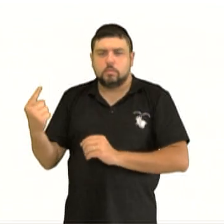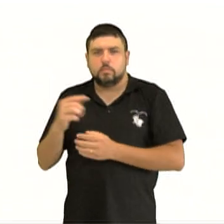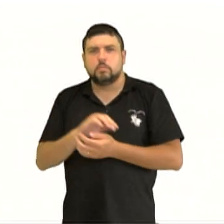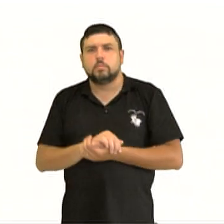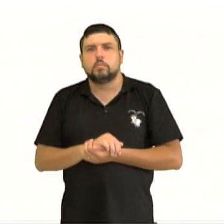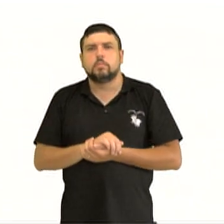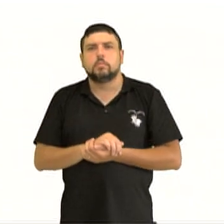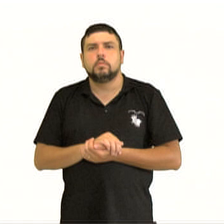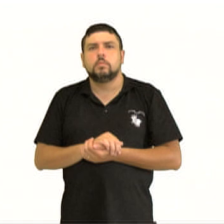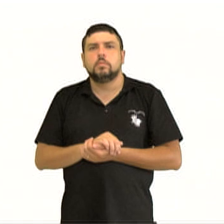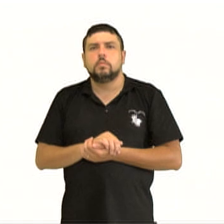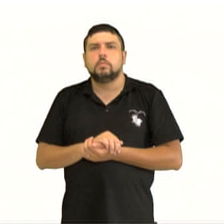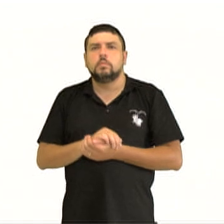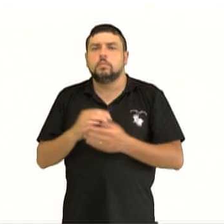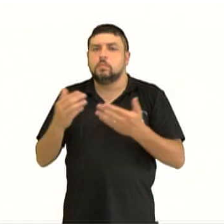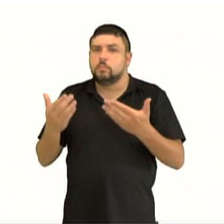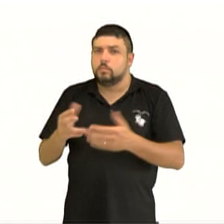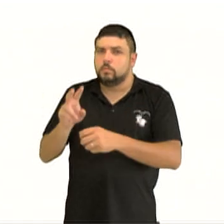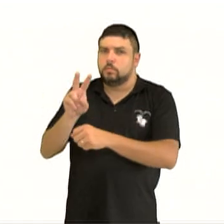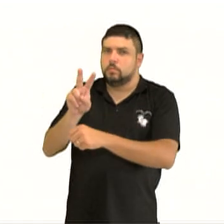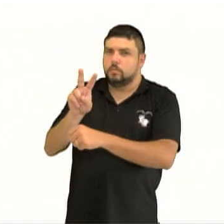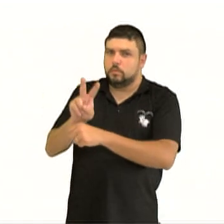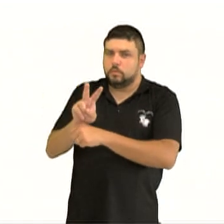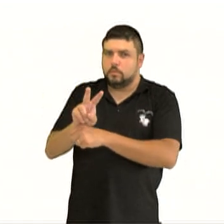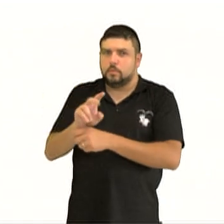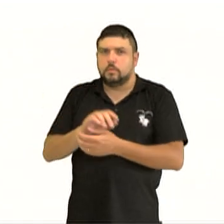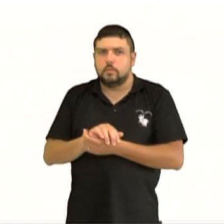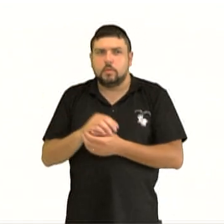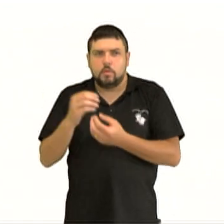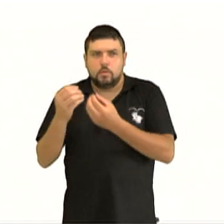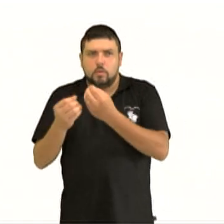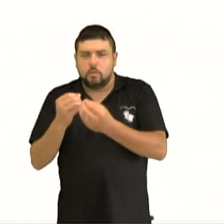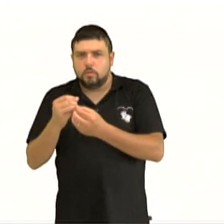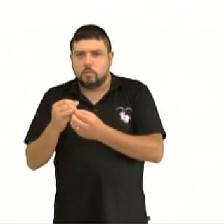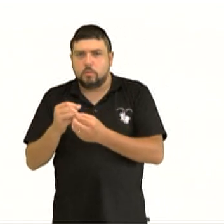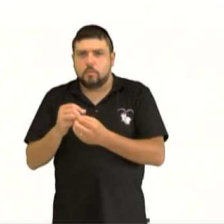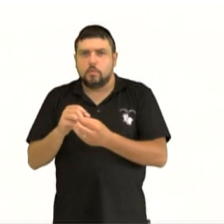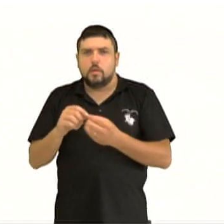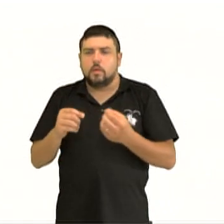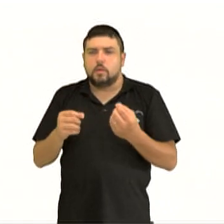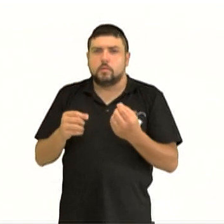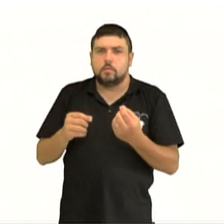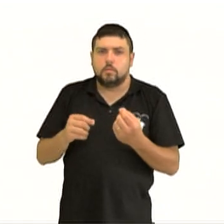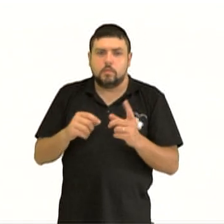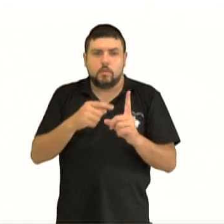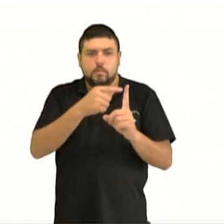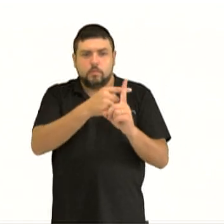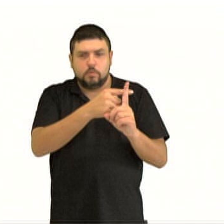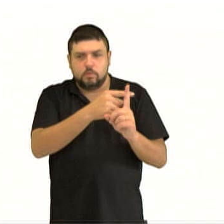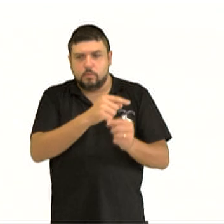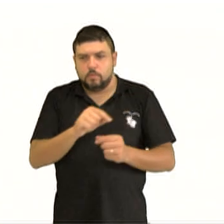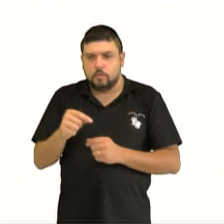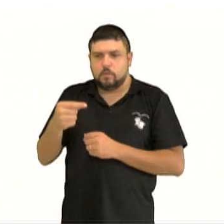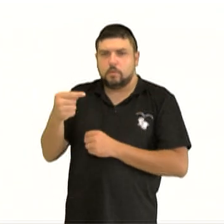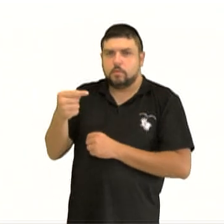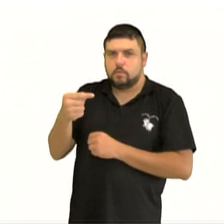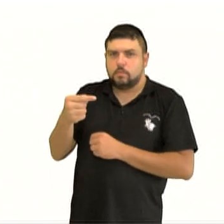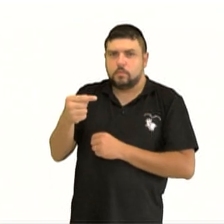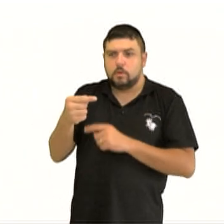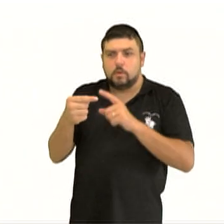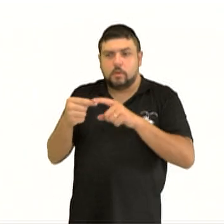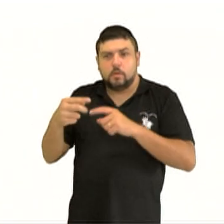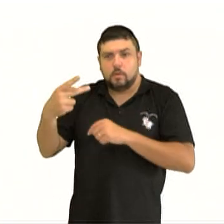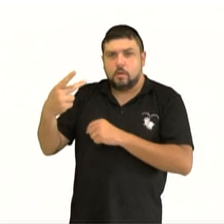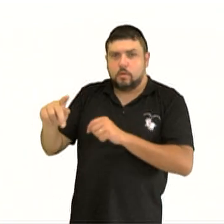do x, agora cuidado, este 1 é positivo e este sinal aqui negativo é da